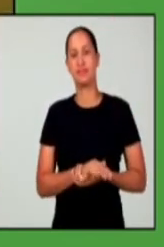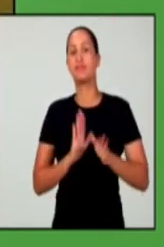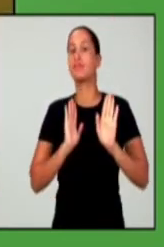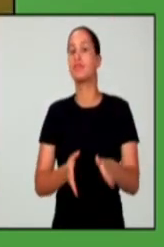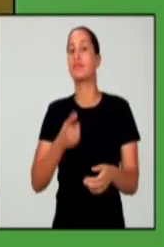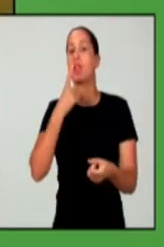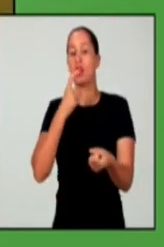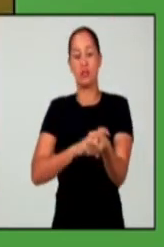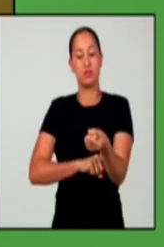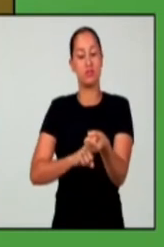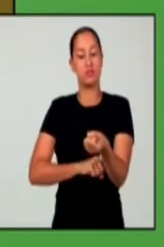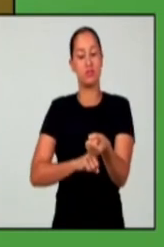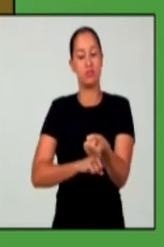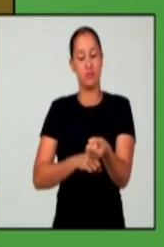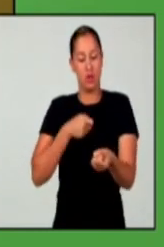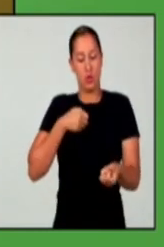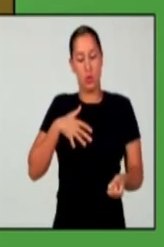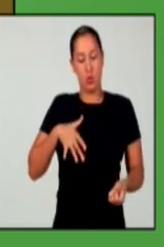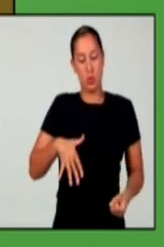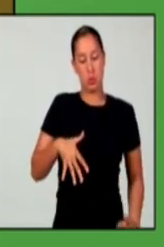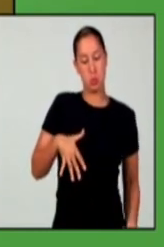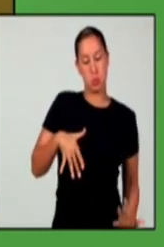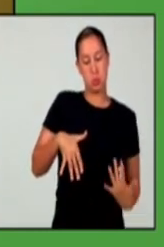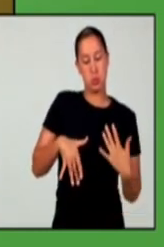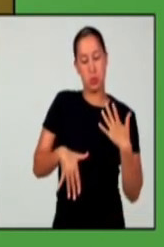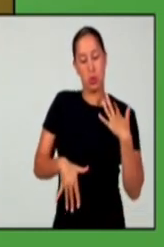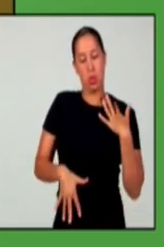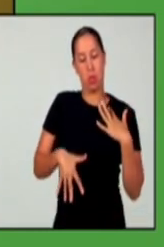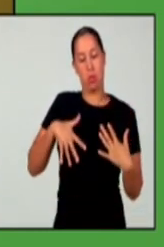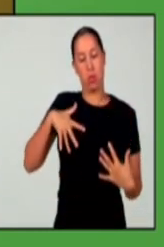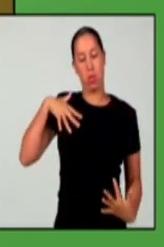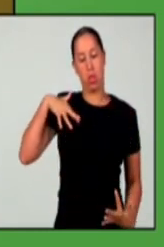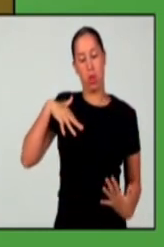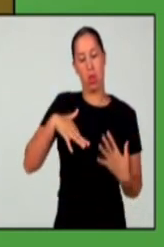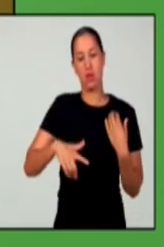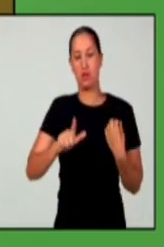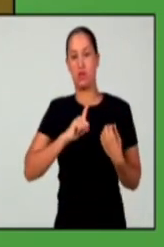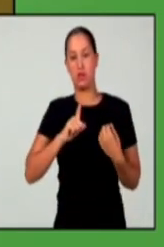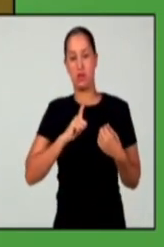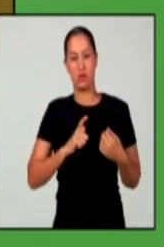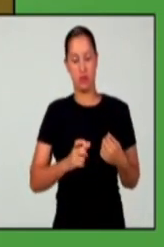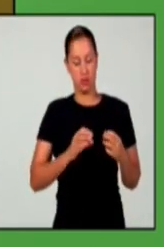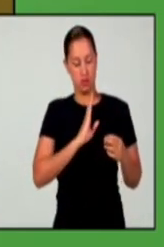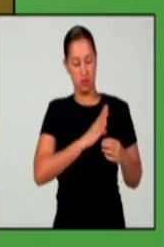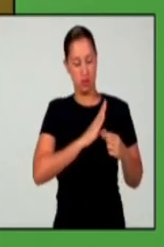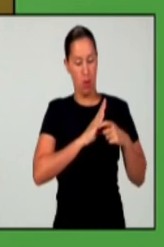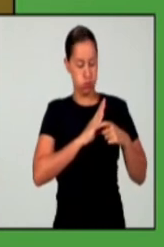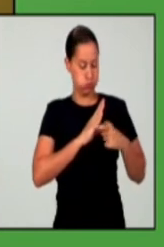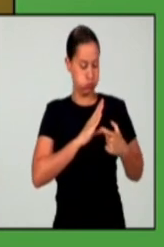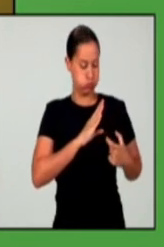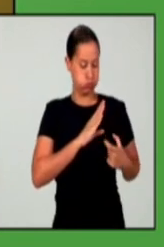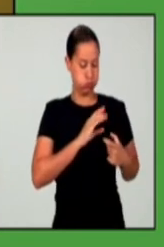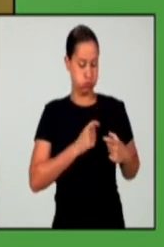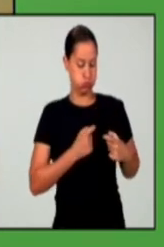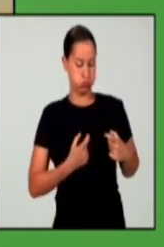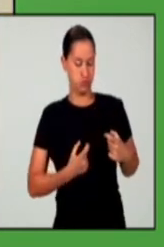Para o sangue fluir com mais facilidade, além do auxílio da contração muscular, nós temos válvulas que se situam nas paredes das veias.